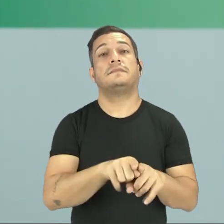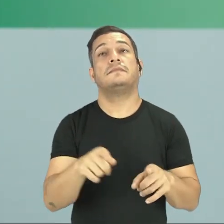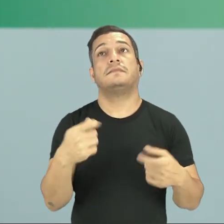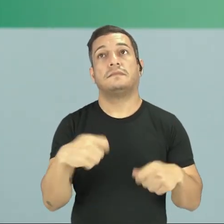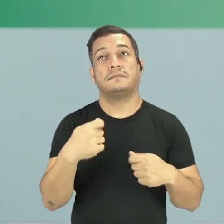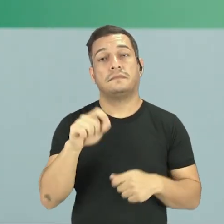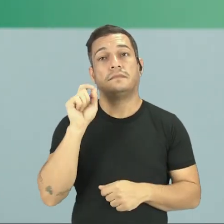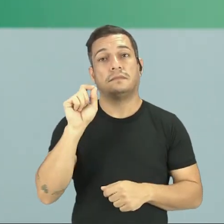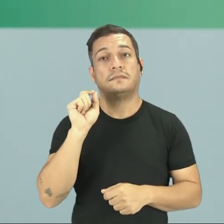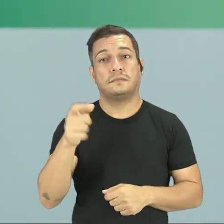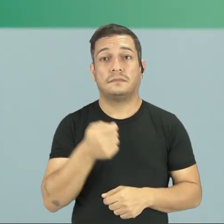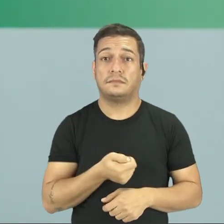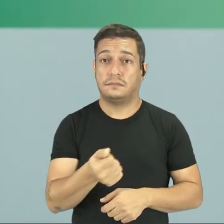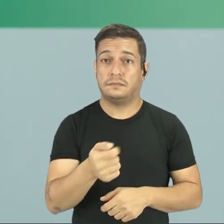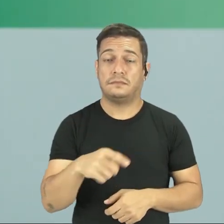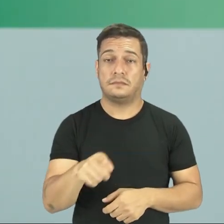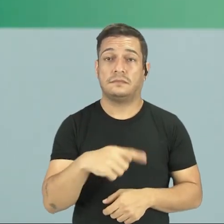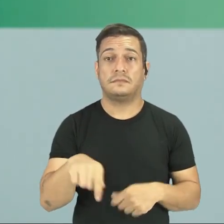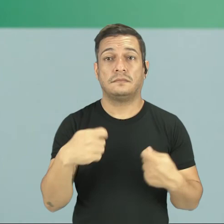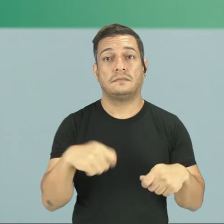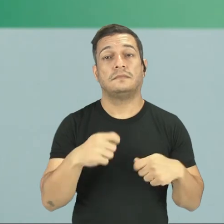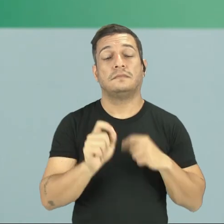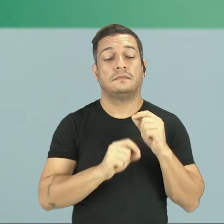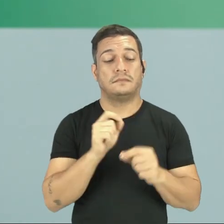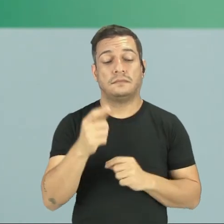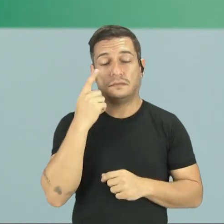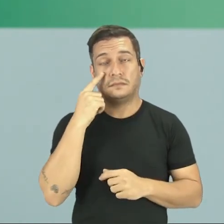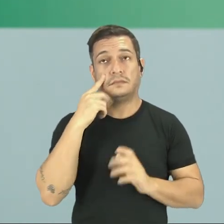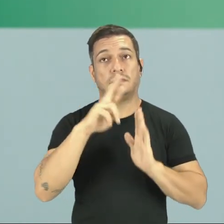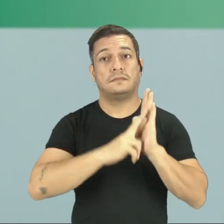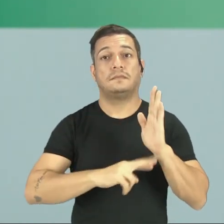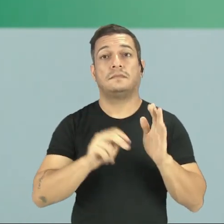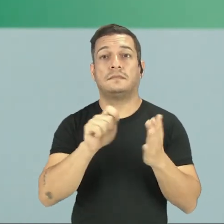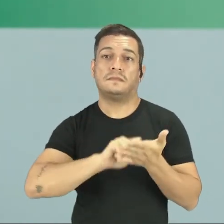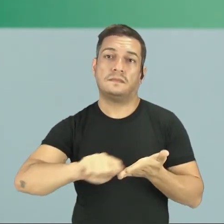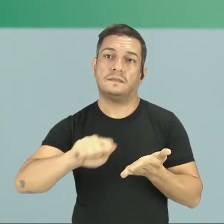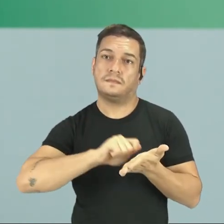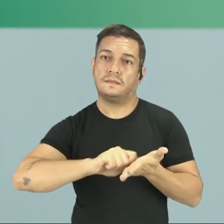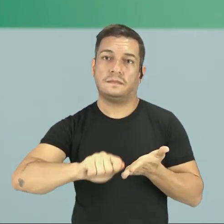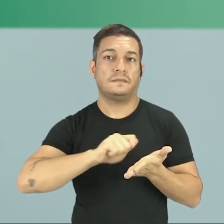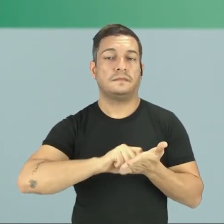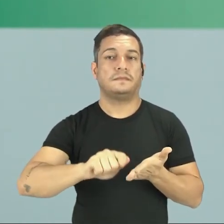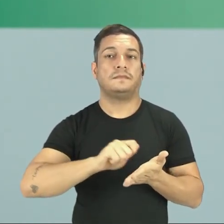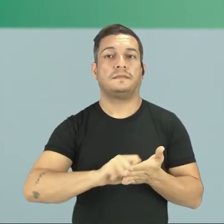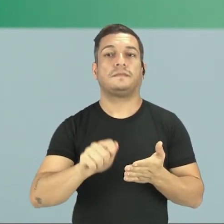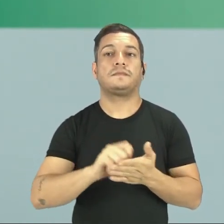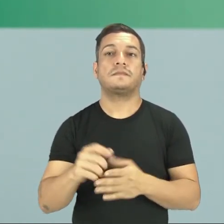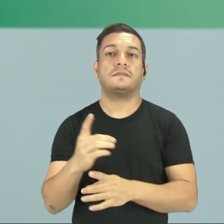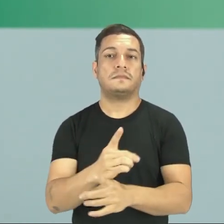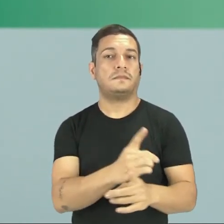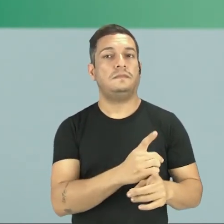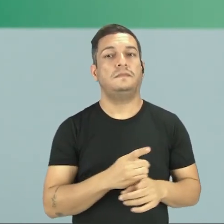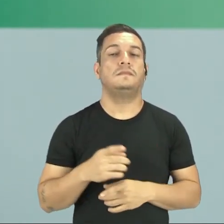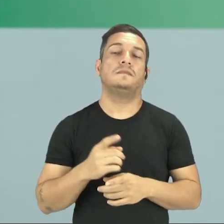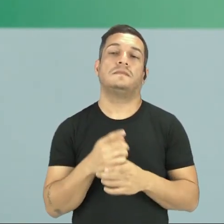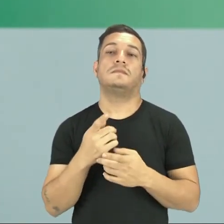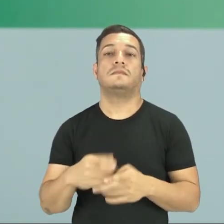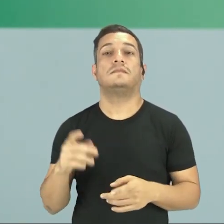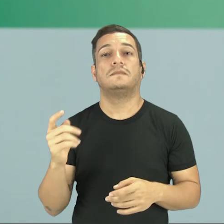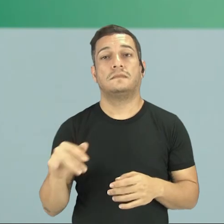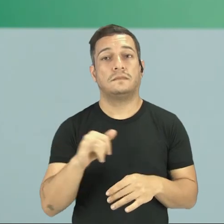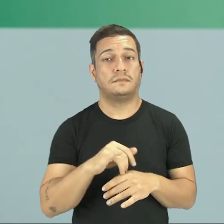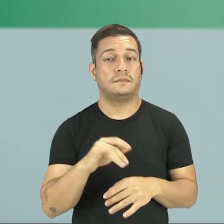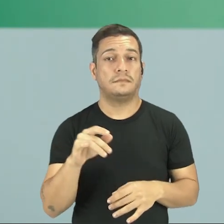precisa... uma dica que eu dou para vocês, gente, vocês precisam ir na redação e grifando. Aqui está a ação, aqui está o meio, aqui